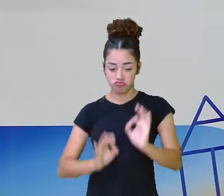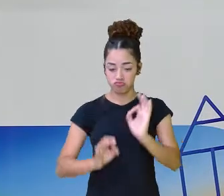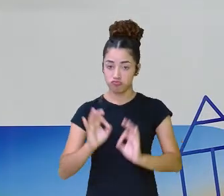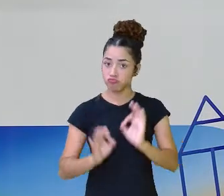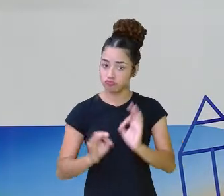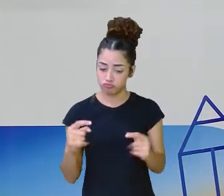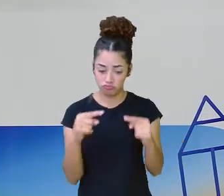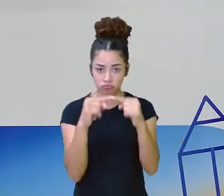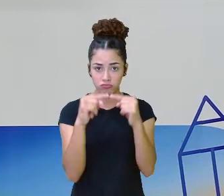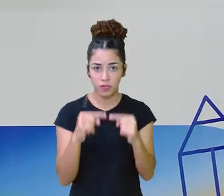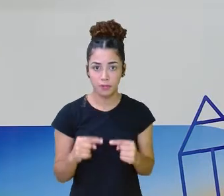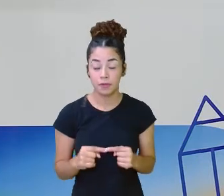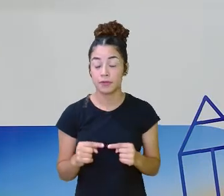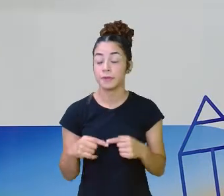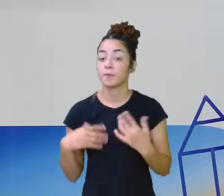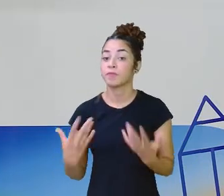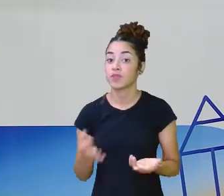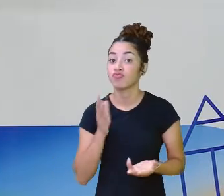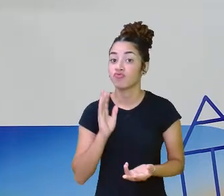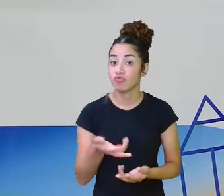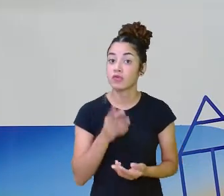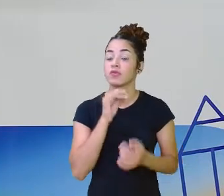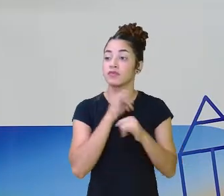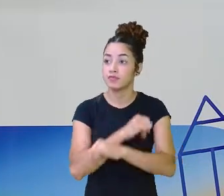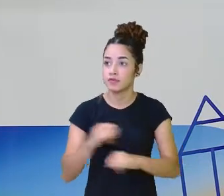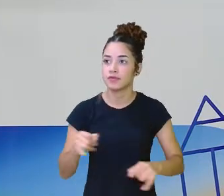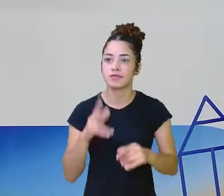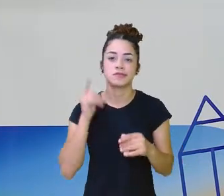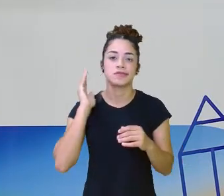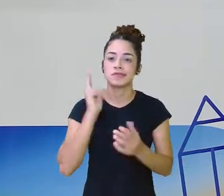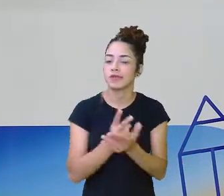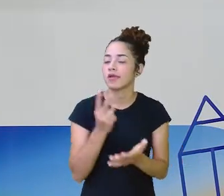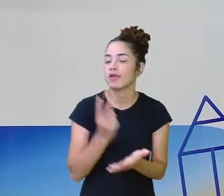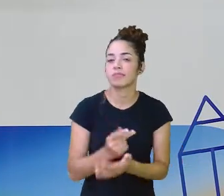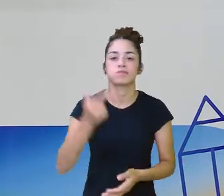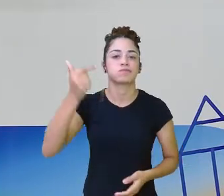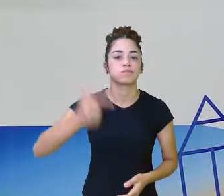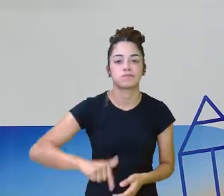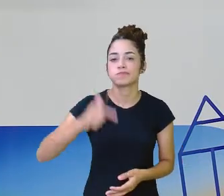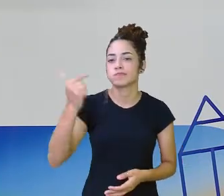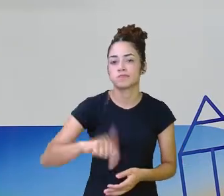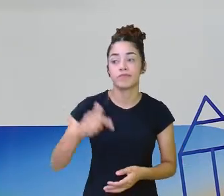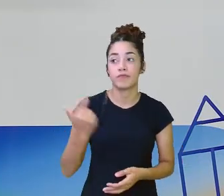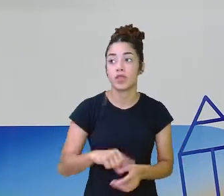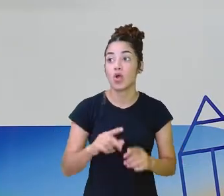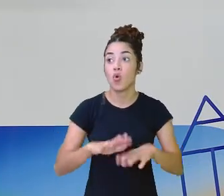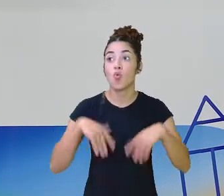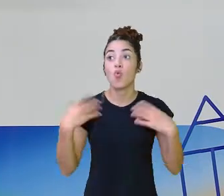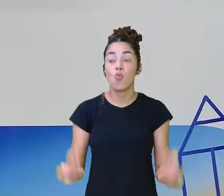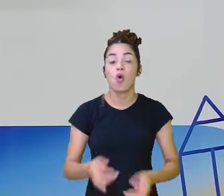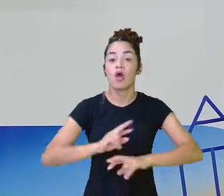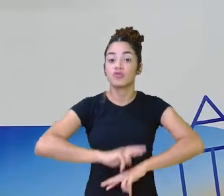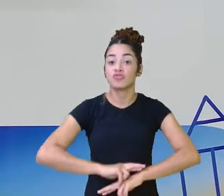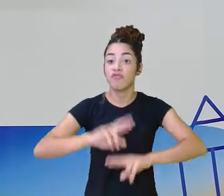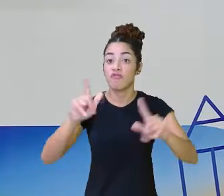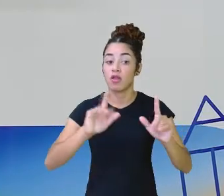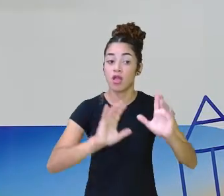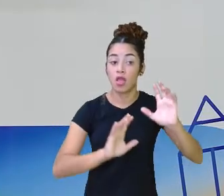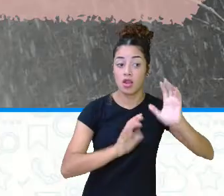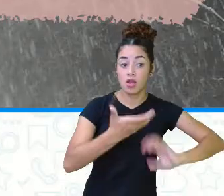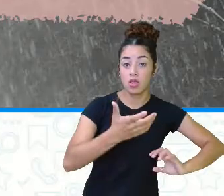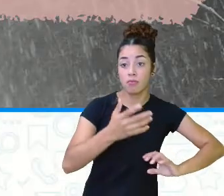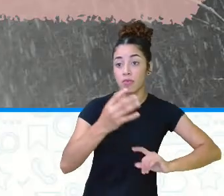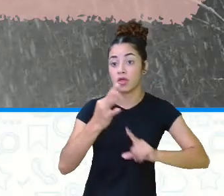organiza. E como eu já falei, e vou ficar repetindo todas essas aulas, qual a diferença entre tempo e